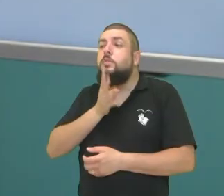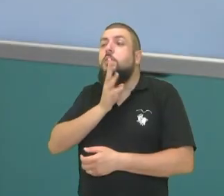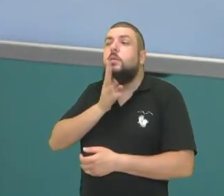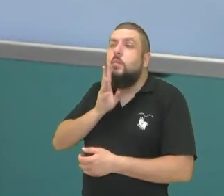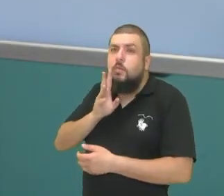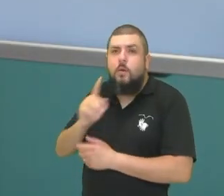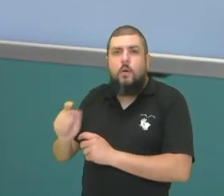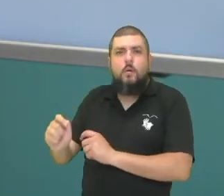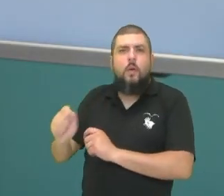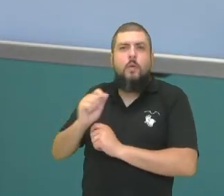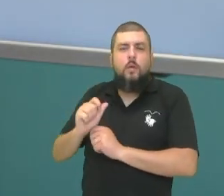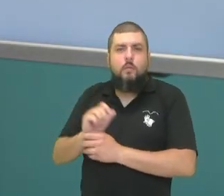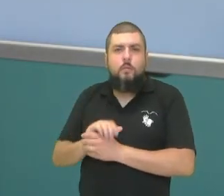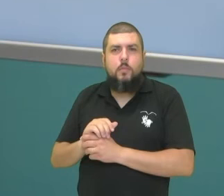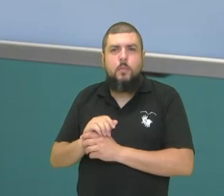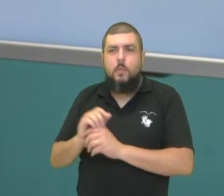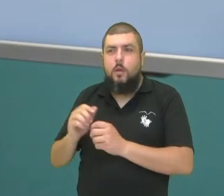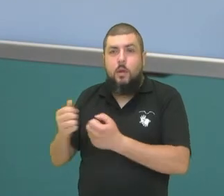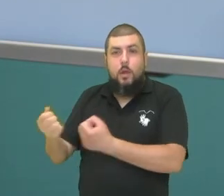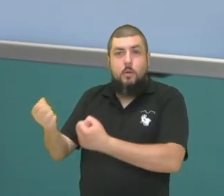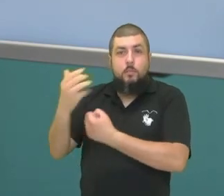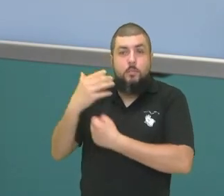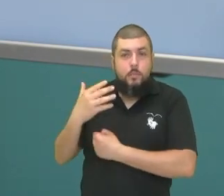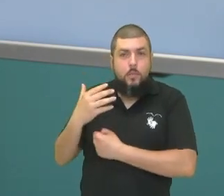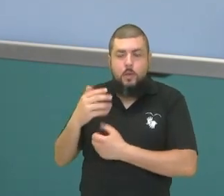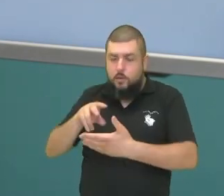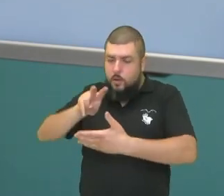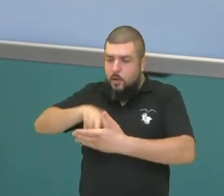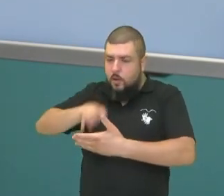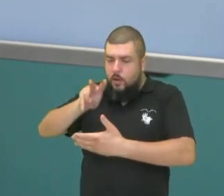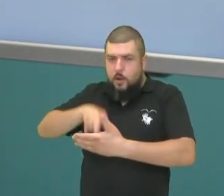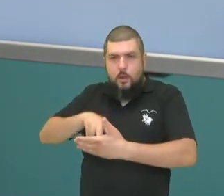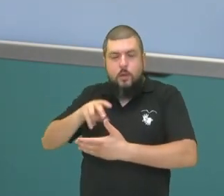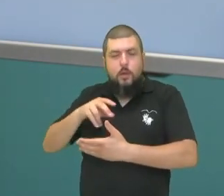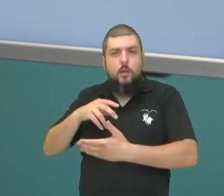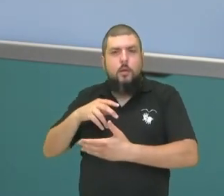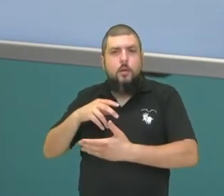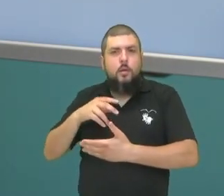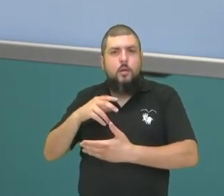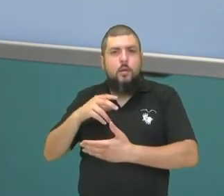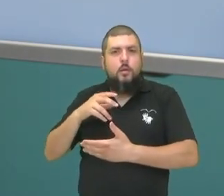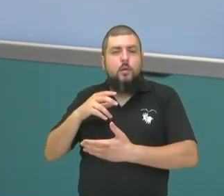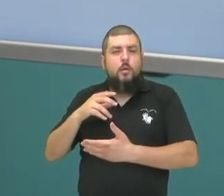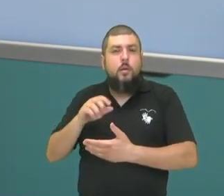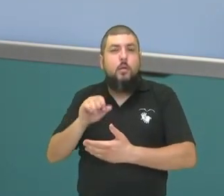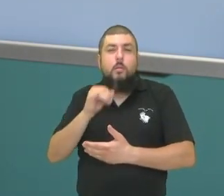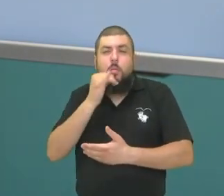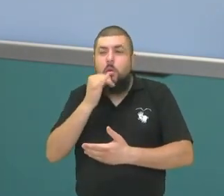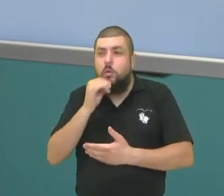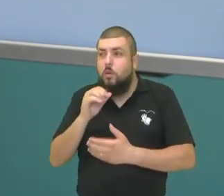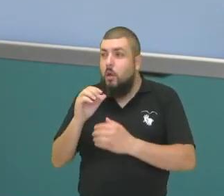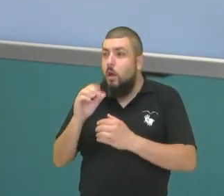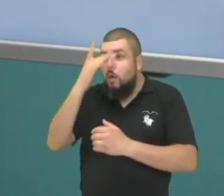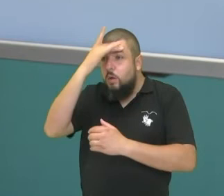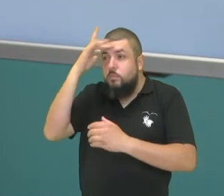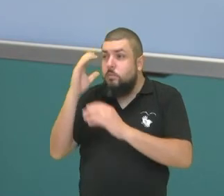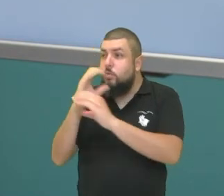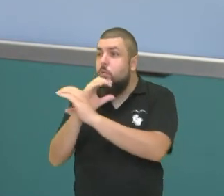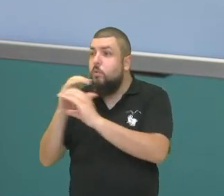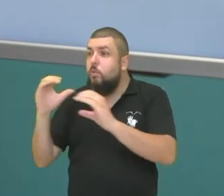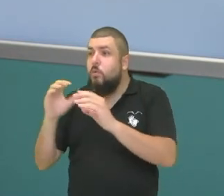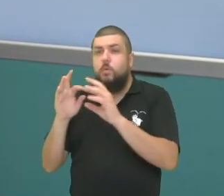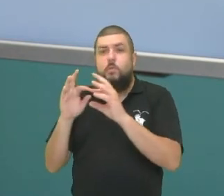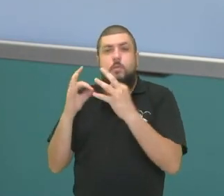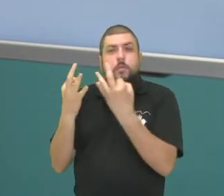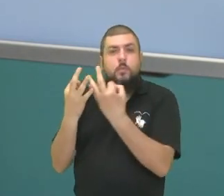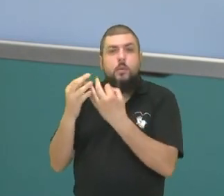Também é um fator da pessoa não se atentar e não pensar se aquela notícia é falsa ou não. Se ela recebeu de alguém de confiança, um parente, um pai,